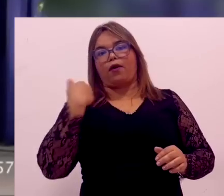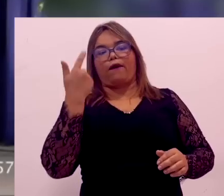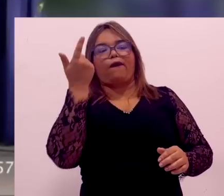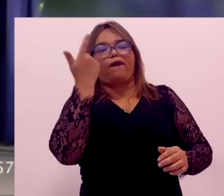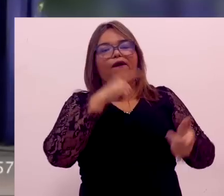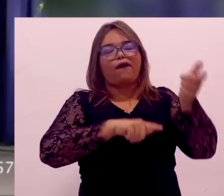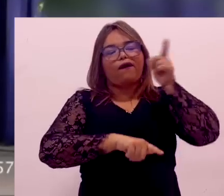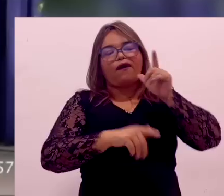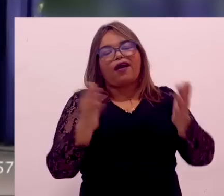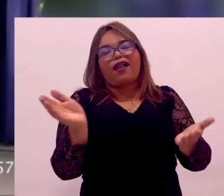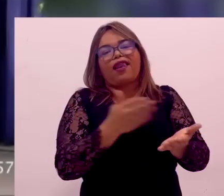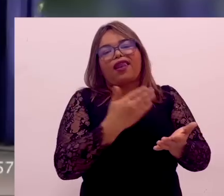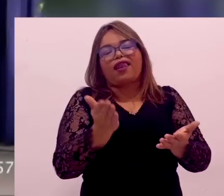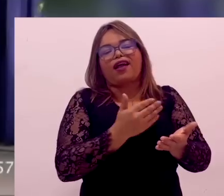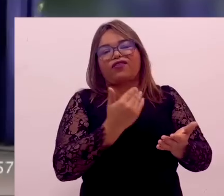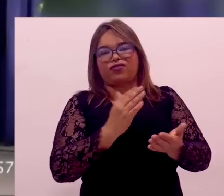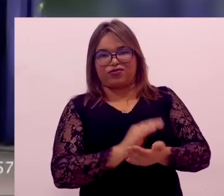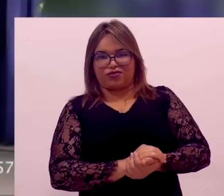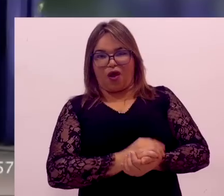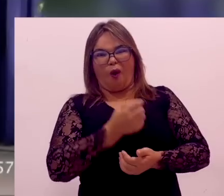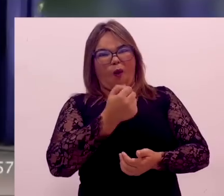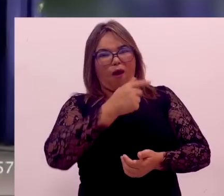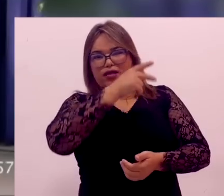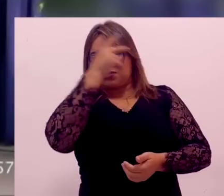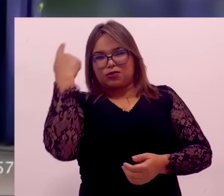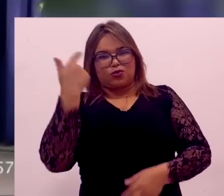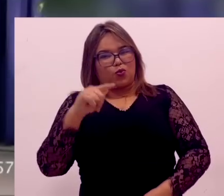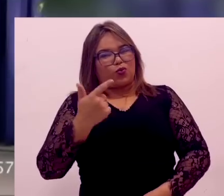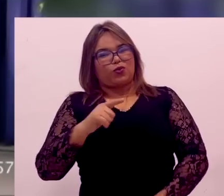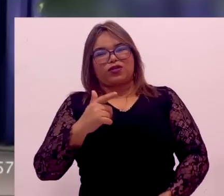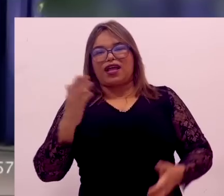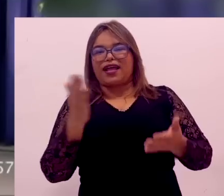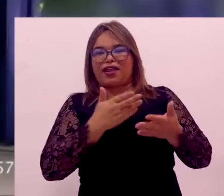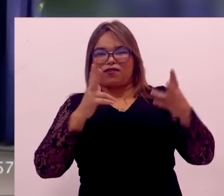seus livros. E quase ninguém hoje tem esses livros.